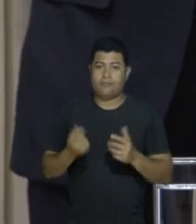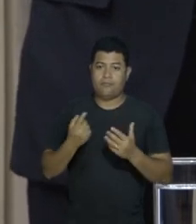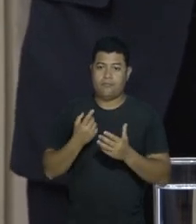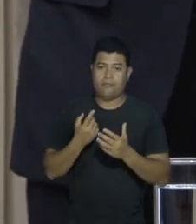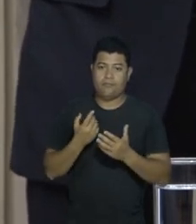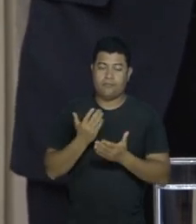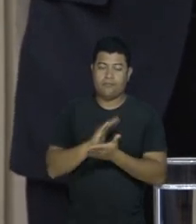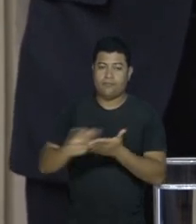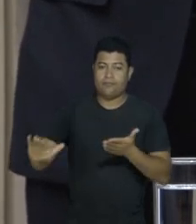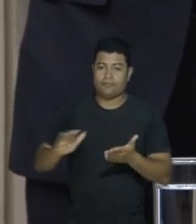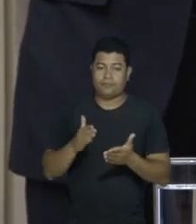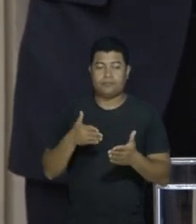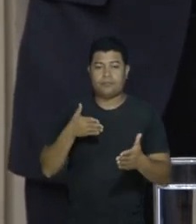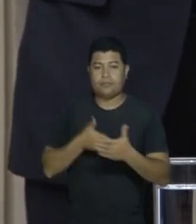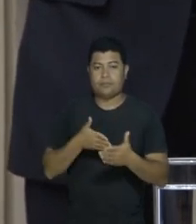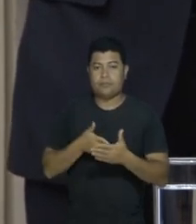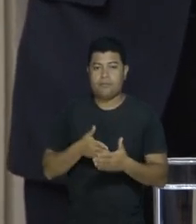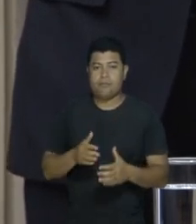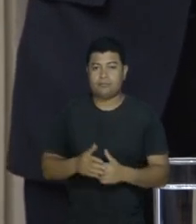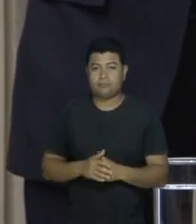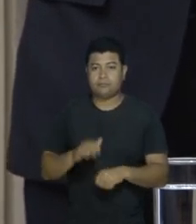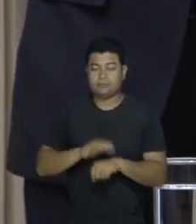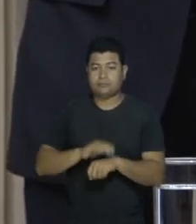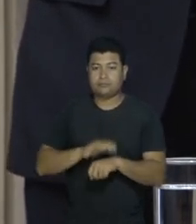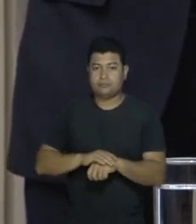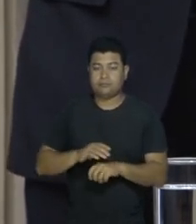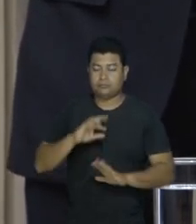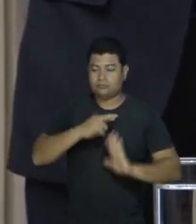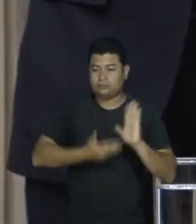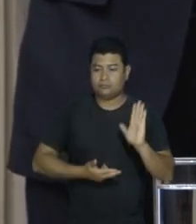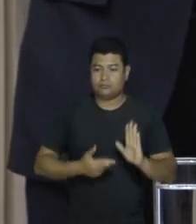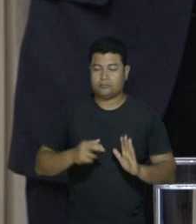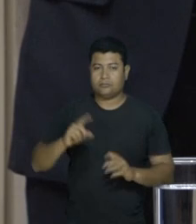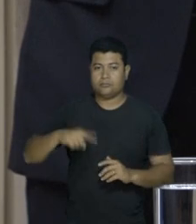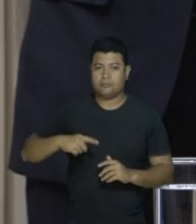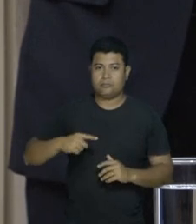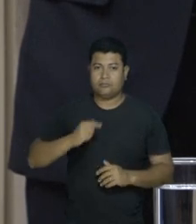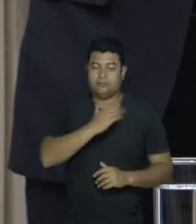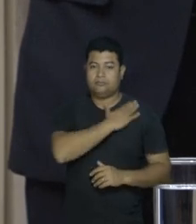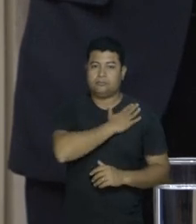veto. Relator, deputado Napoleão Bernardes, em discussão.